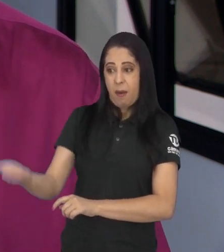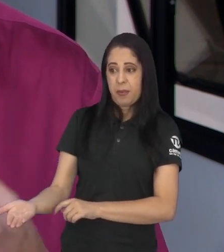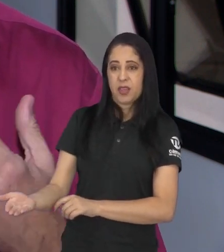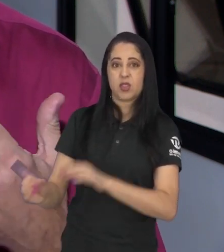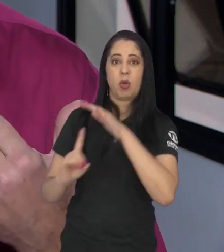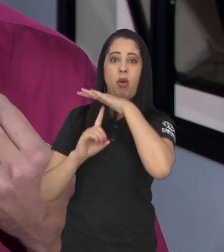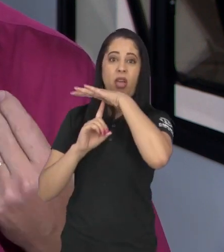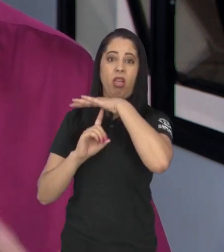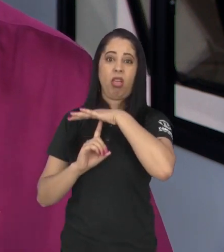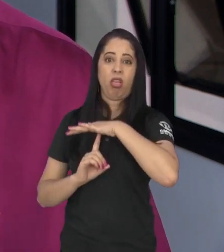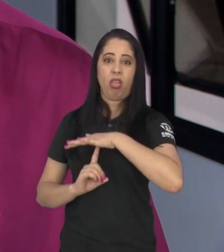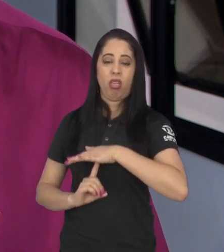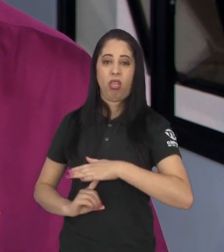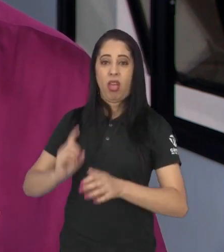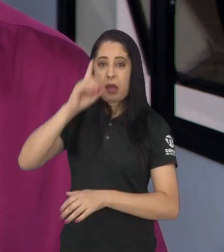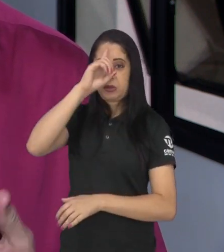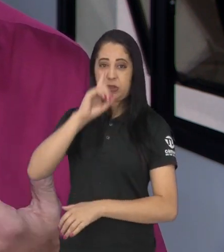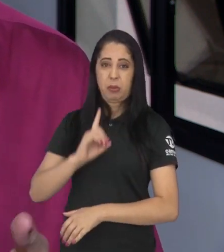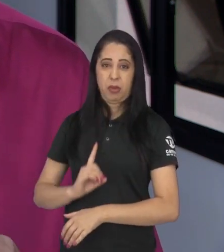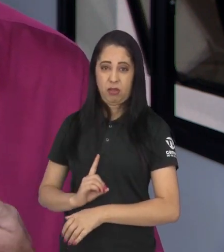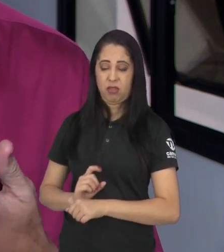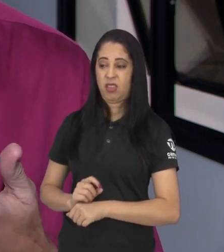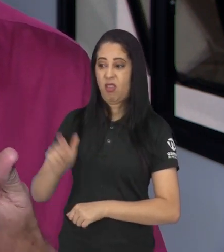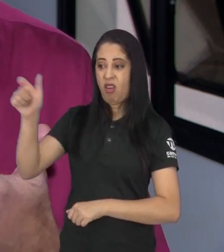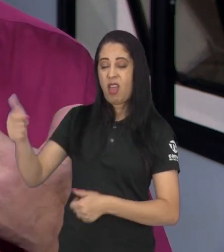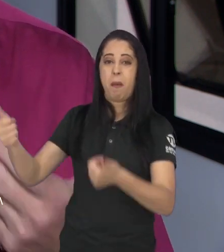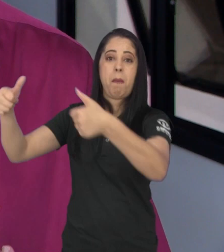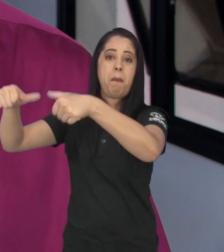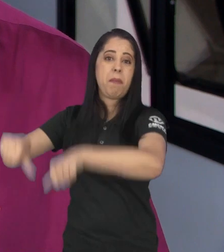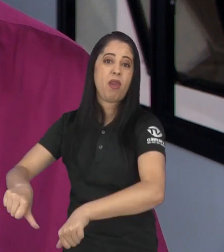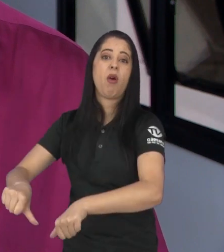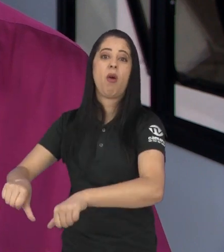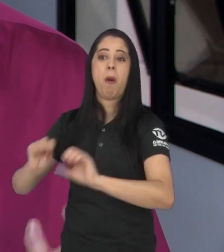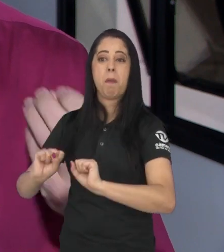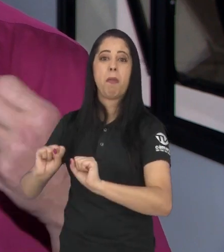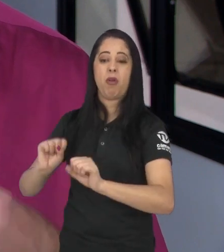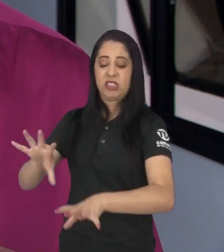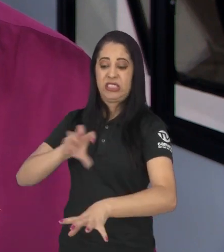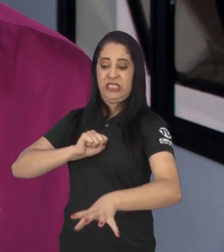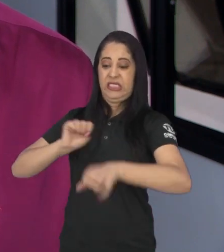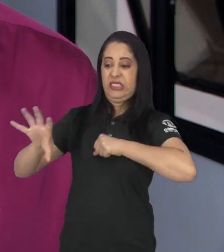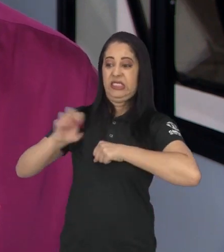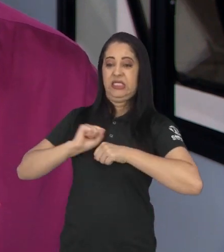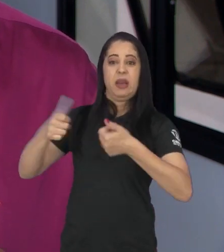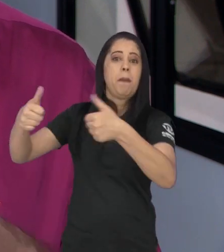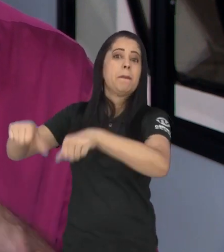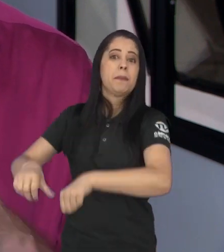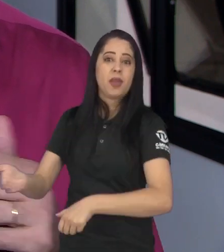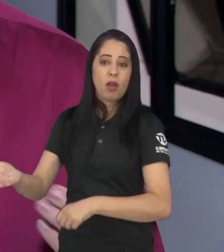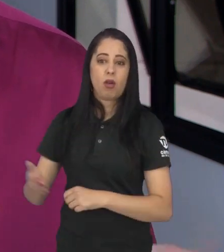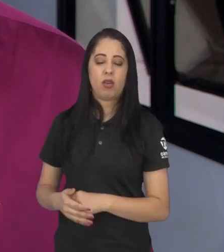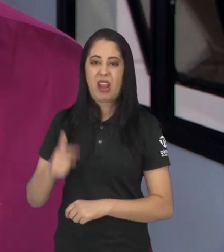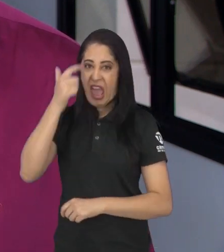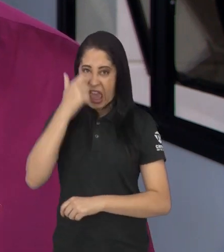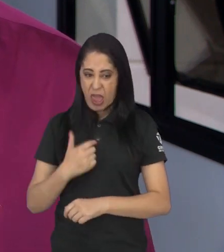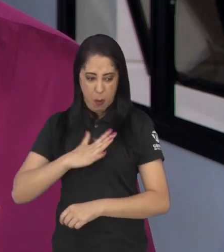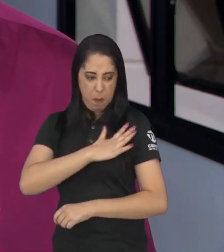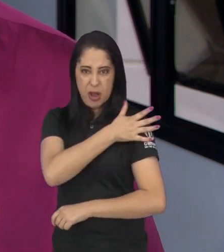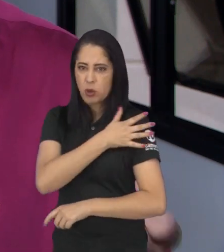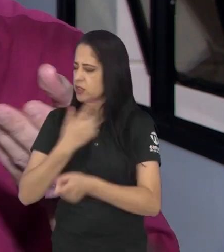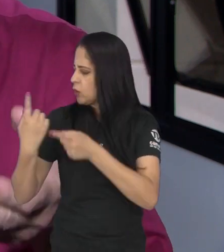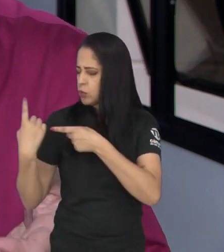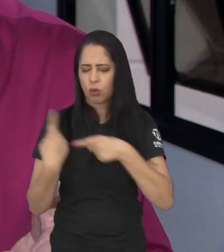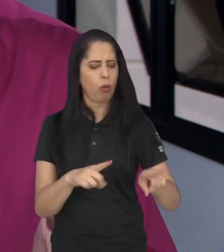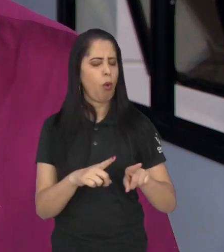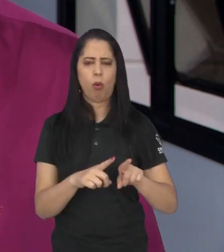depressão diminui a imunidade e a pessoa pode piorar a doença, adquirir infecções. Eu sou contra qualquer tipo de